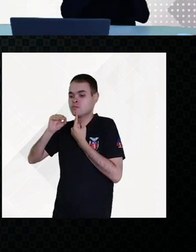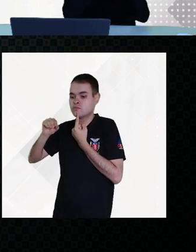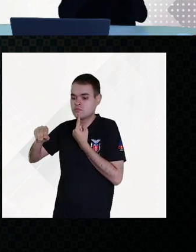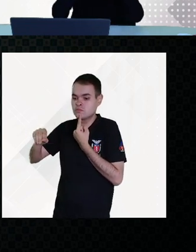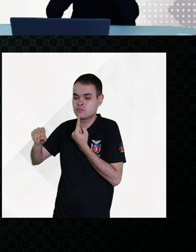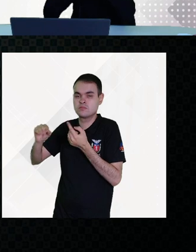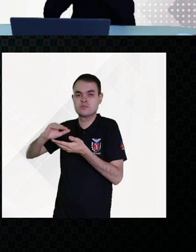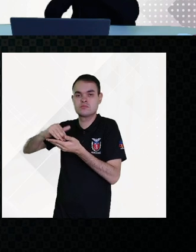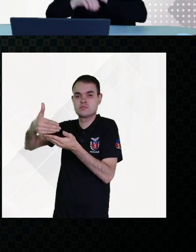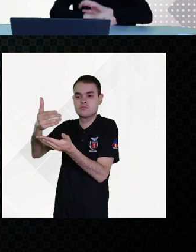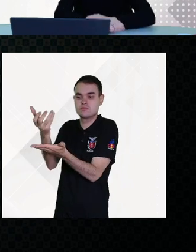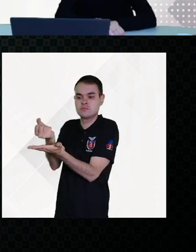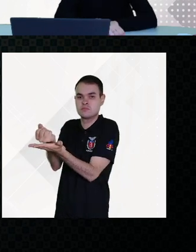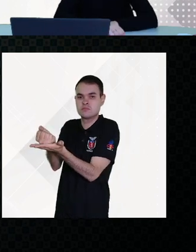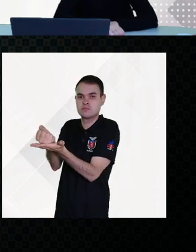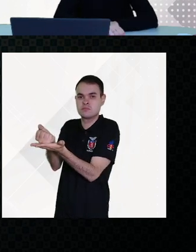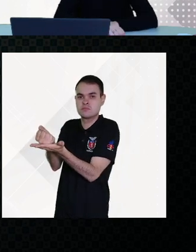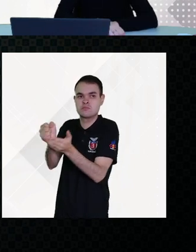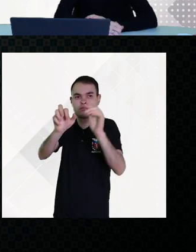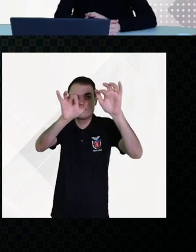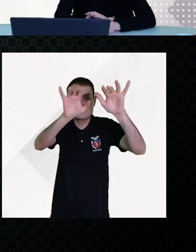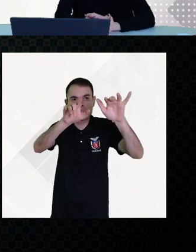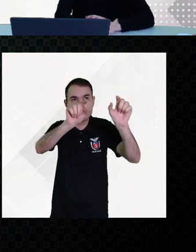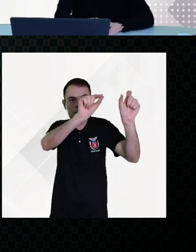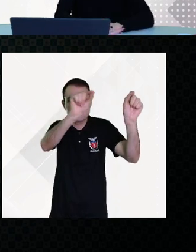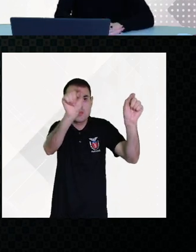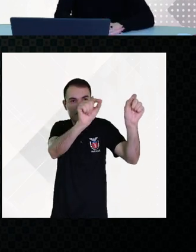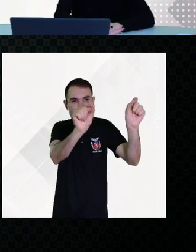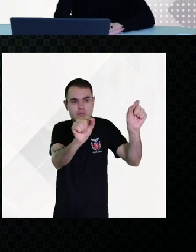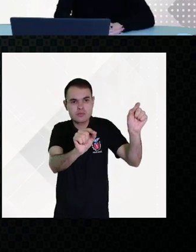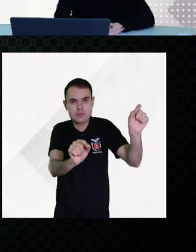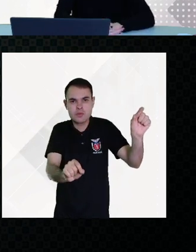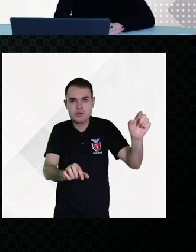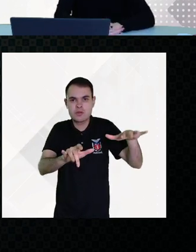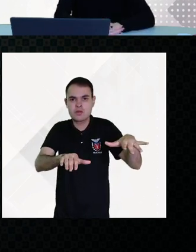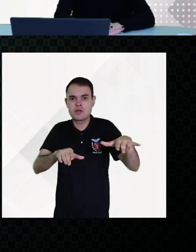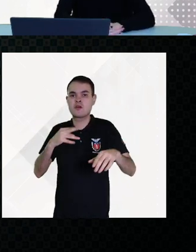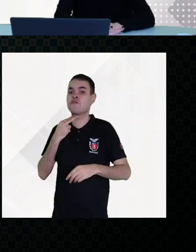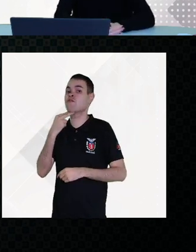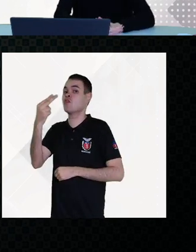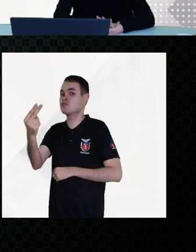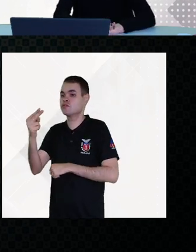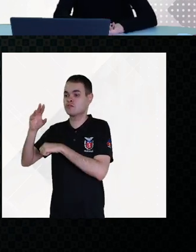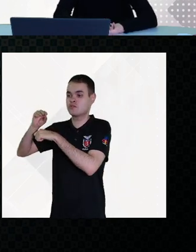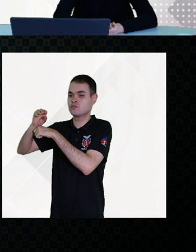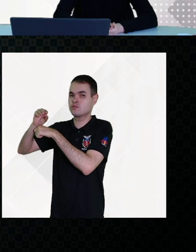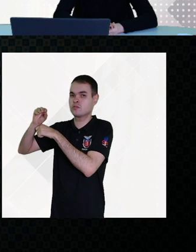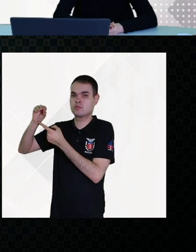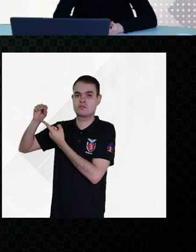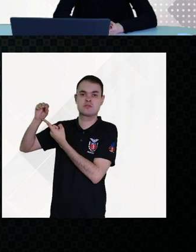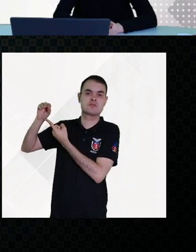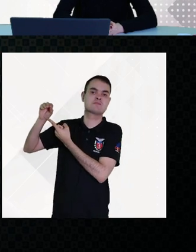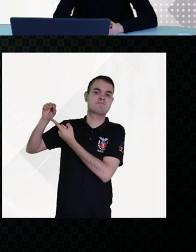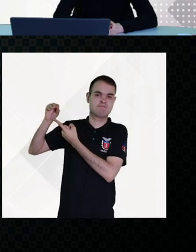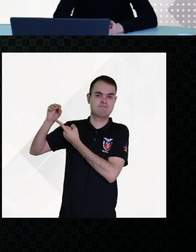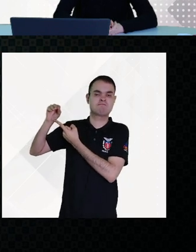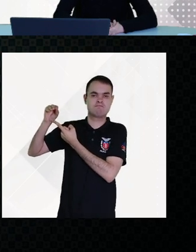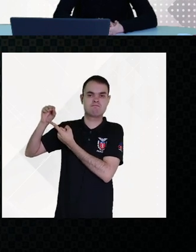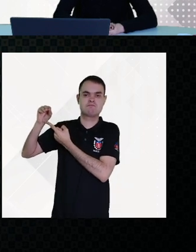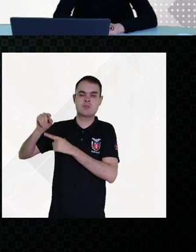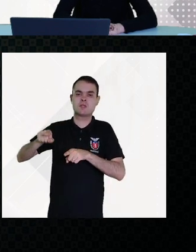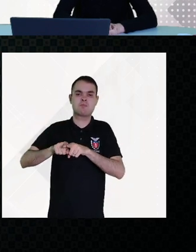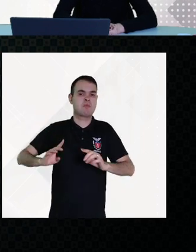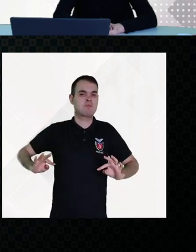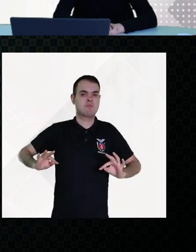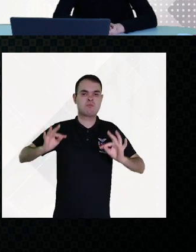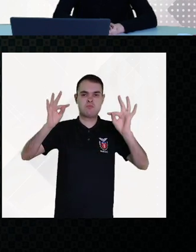o programa, escrevia por ela. Então, ela conseguia essa participação através da voz. Tá? As tecnologias de informação, como eu